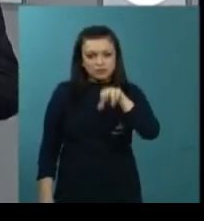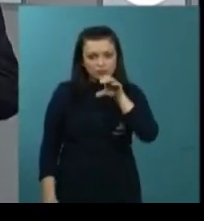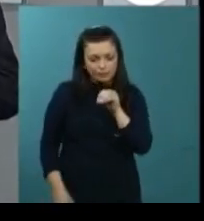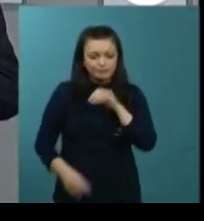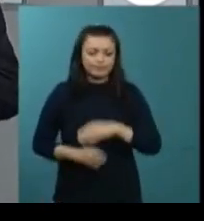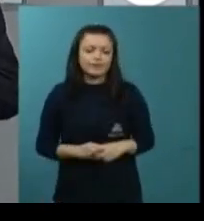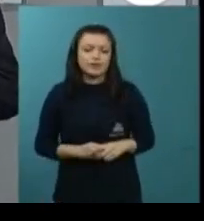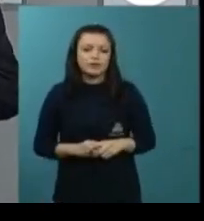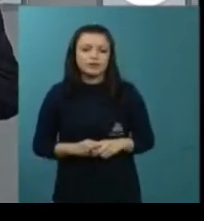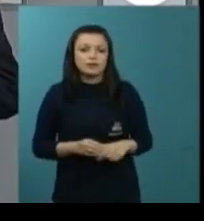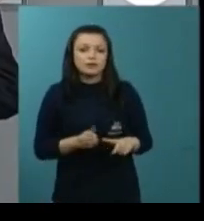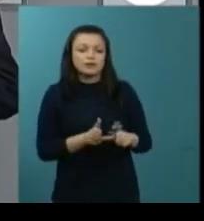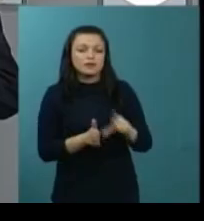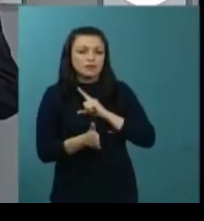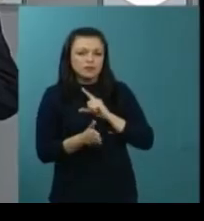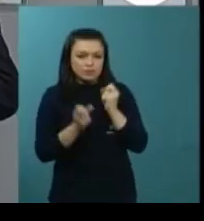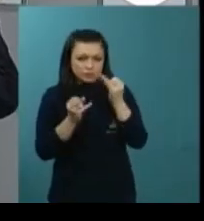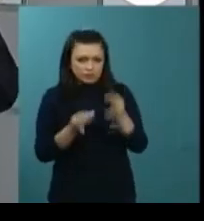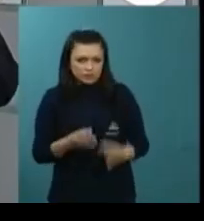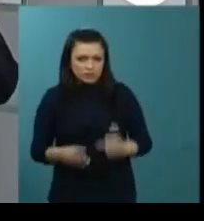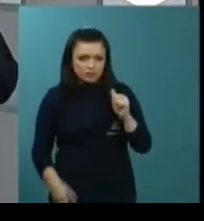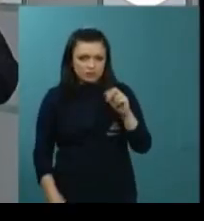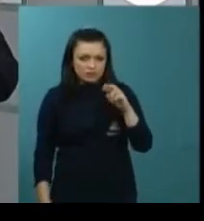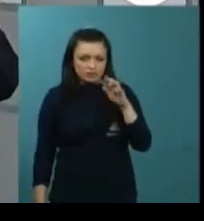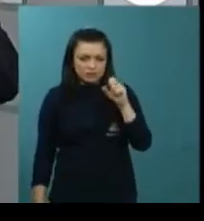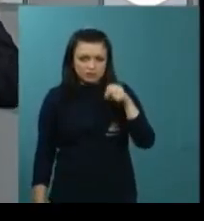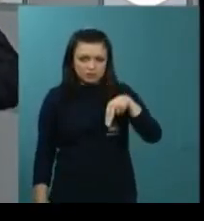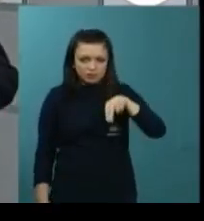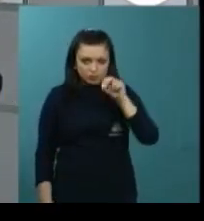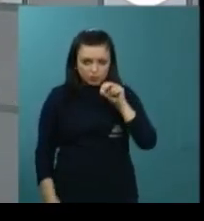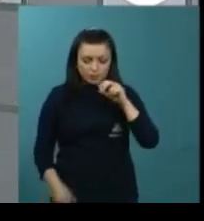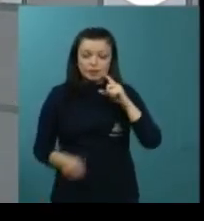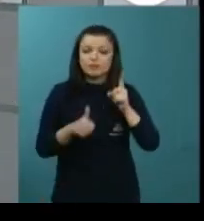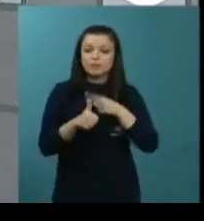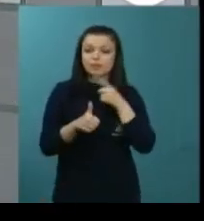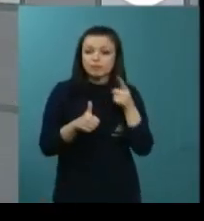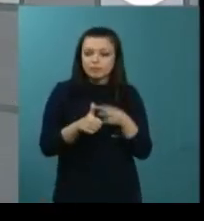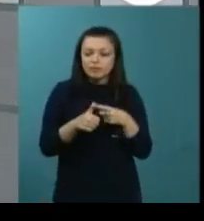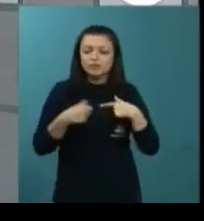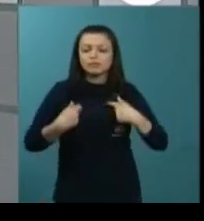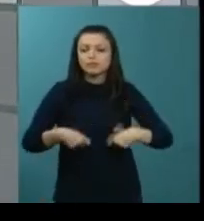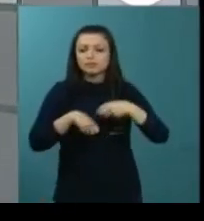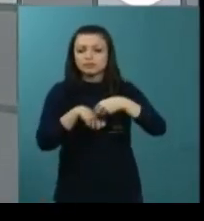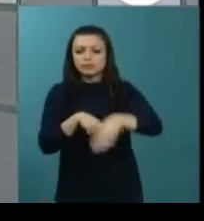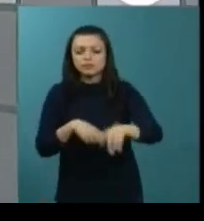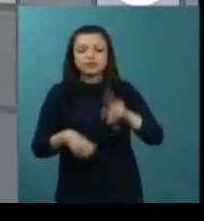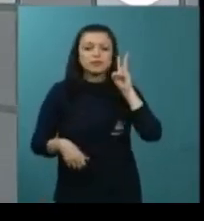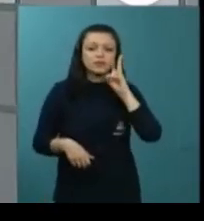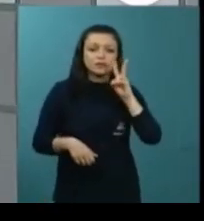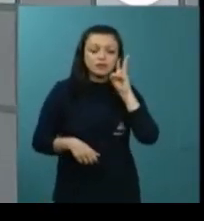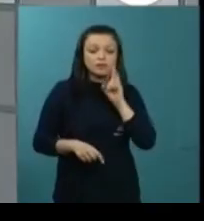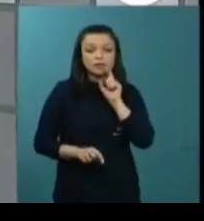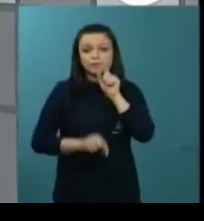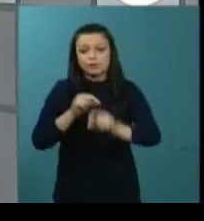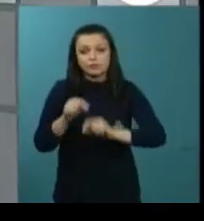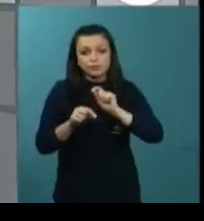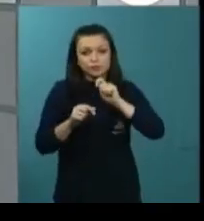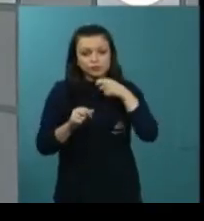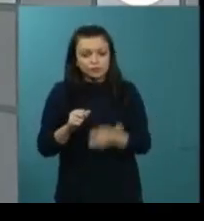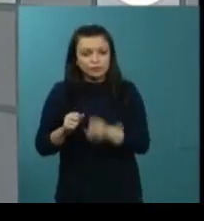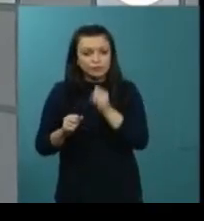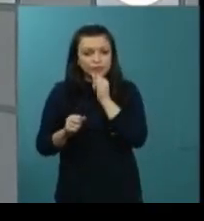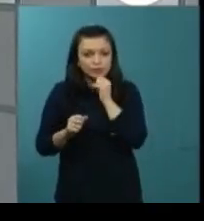E antes de falarmos do produto cartesiano, vamos nos recordar como é que costumamos